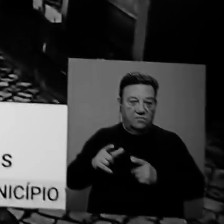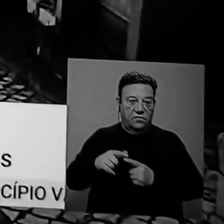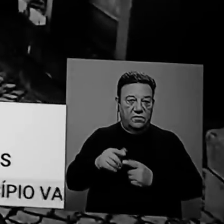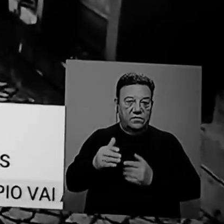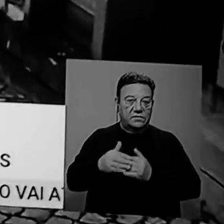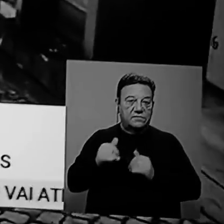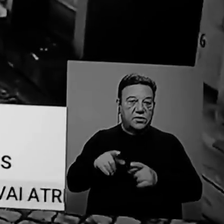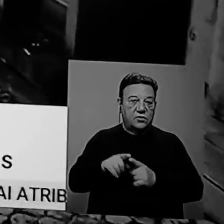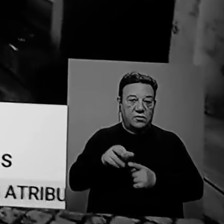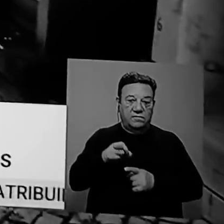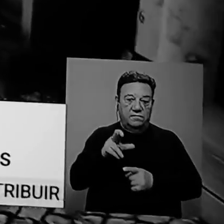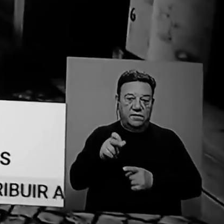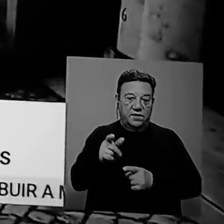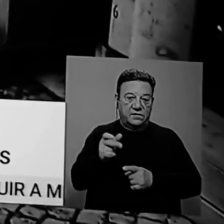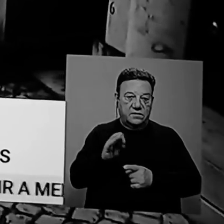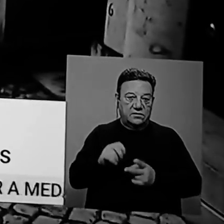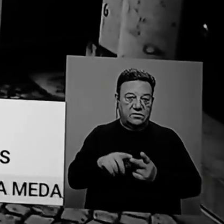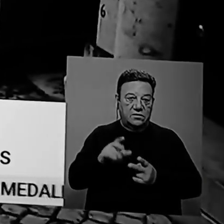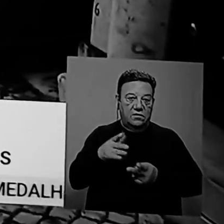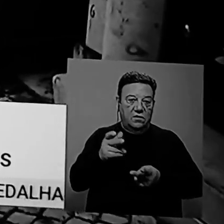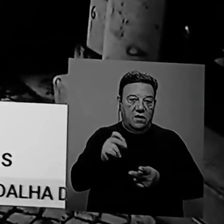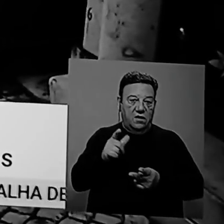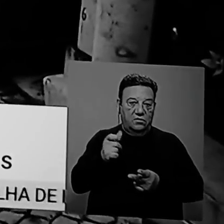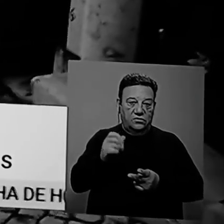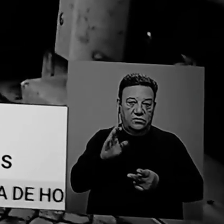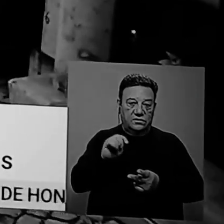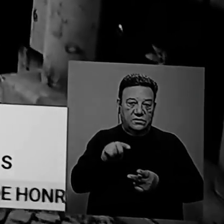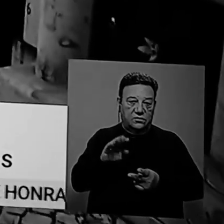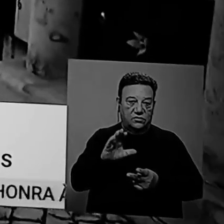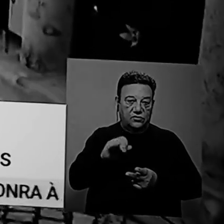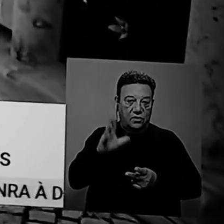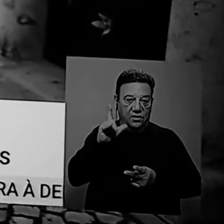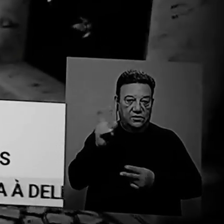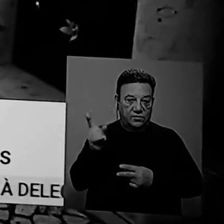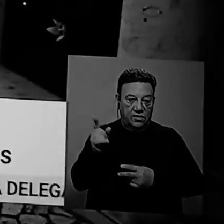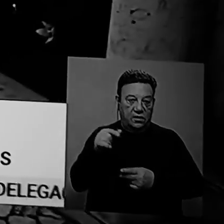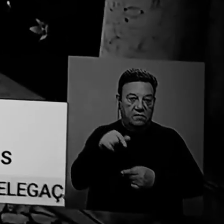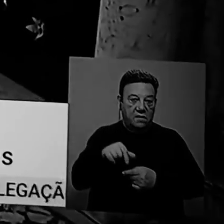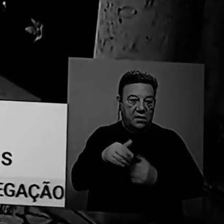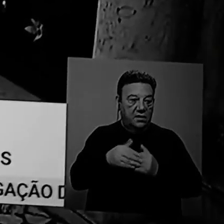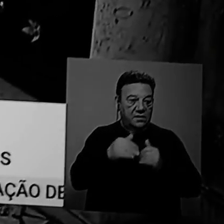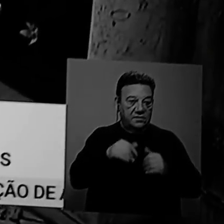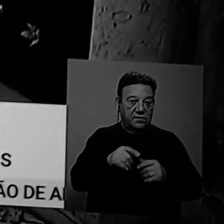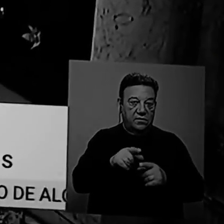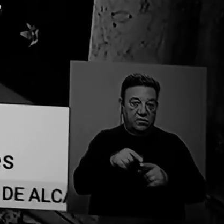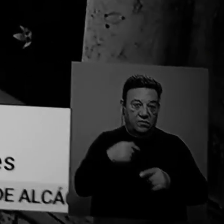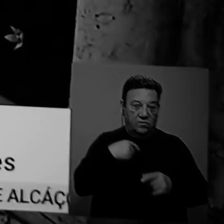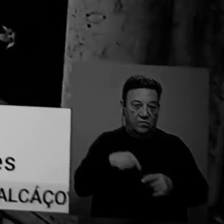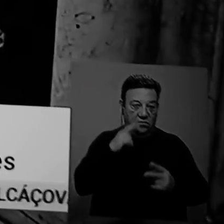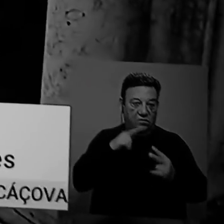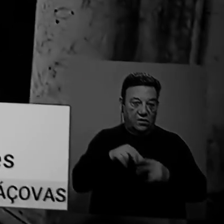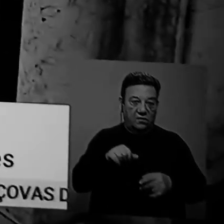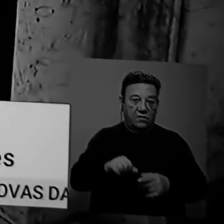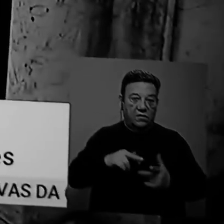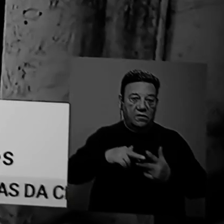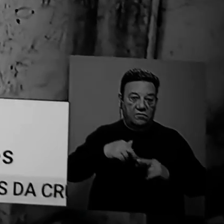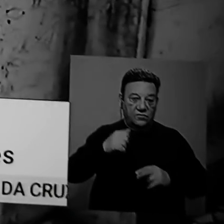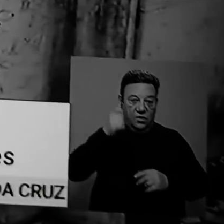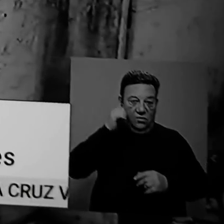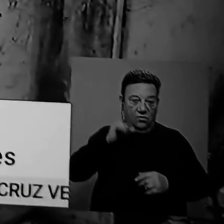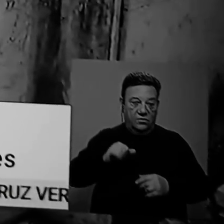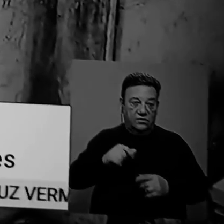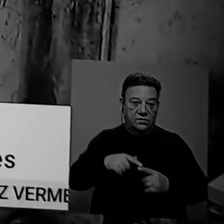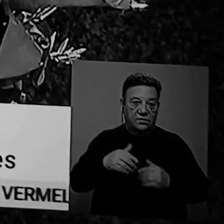cemitérios como os Prazeres ou o Alto São João em Lisboa, mas estes cemitérios, como este onde nos encontramos, o cemitério municipal de Louros,